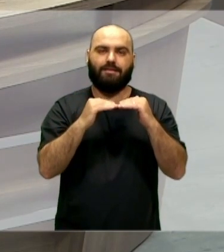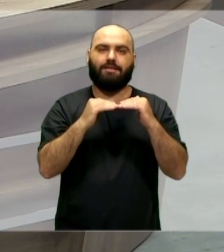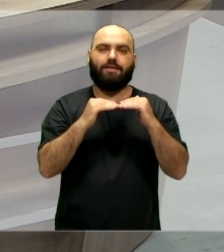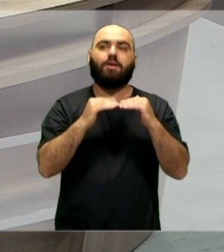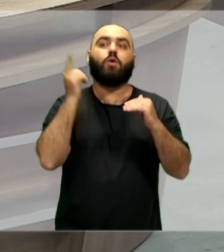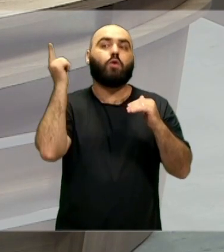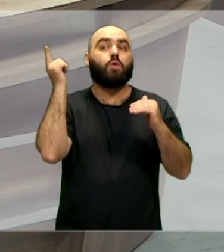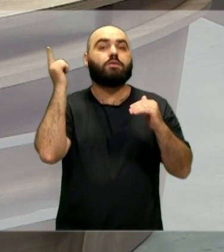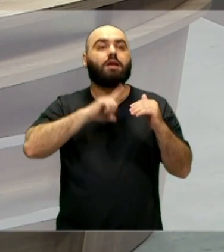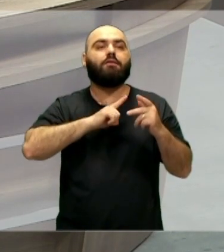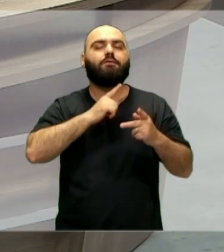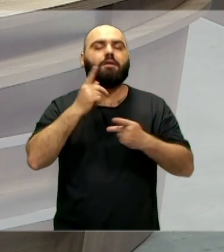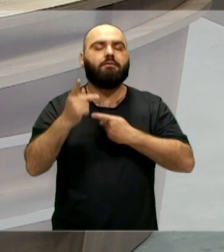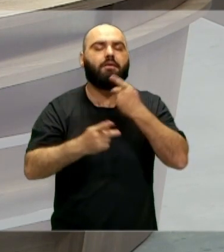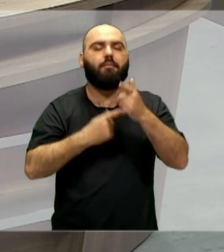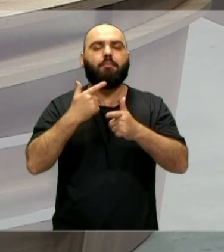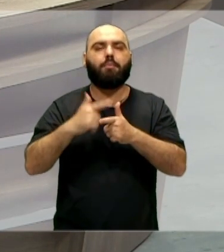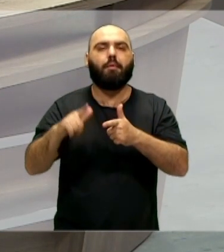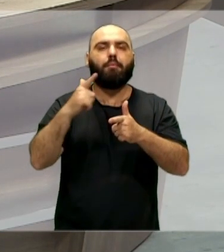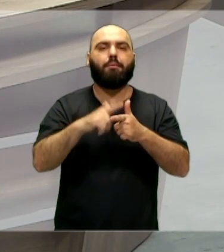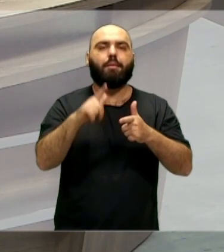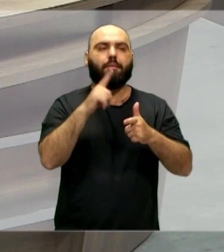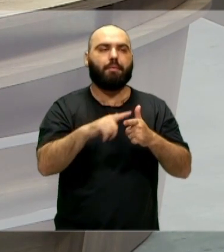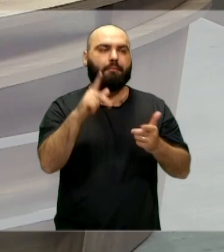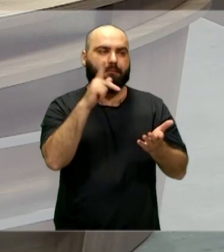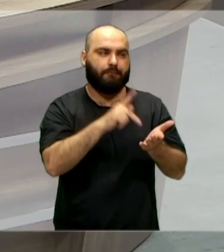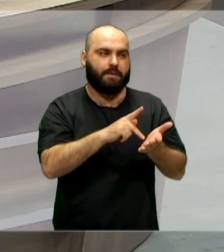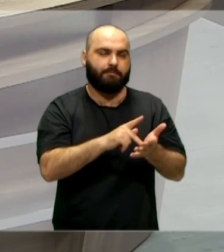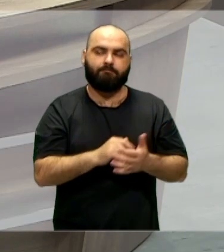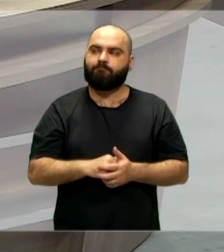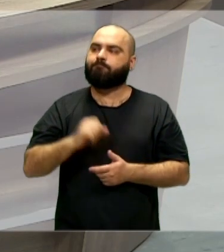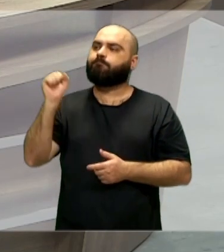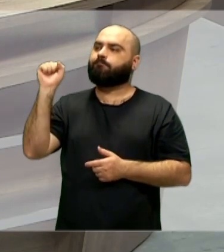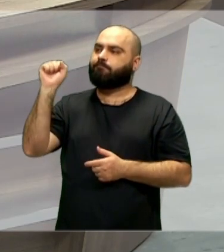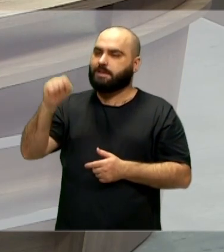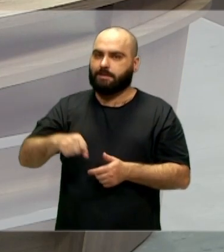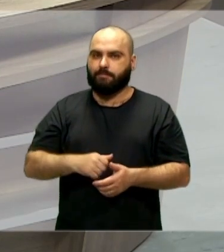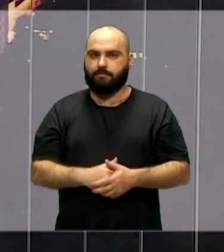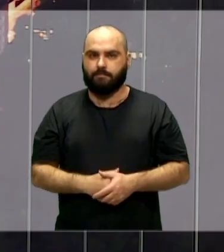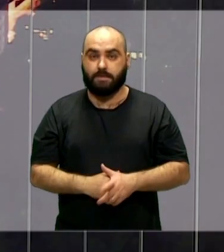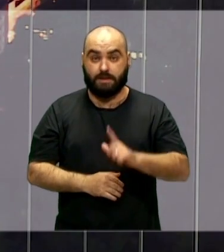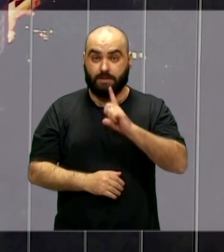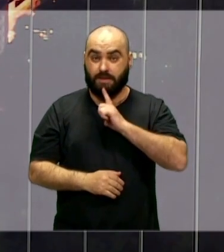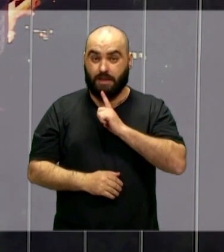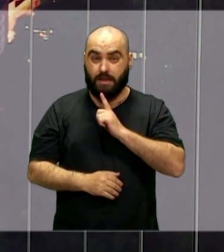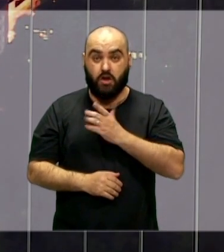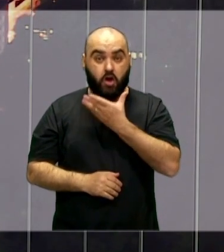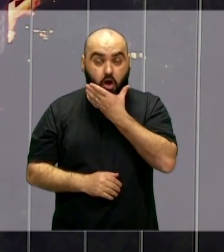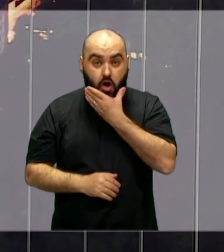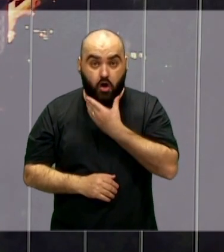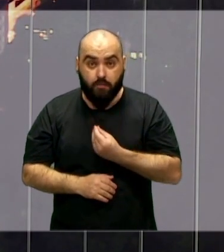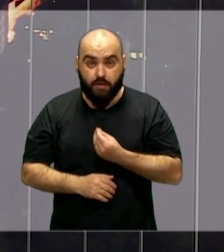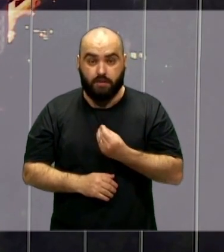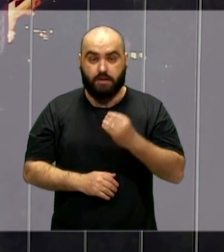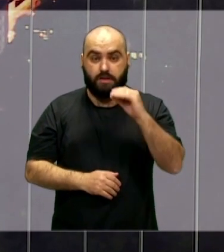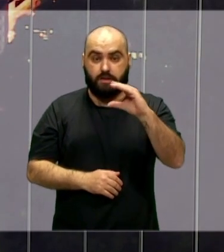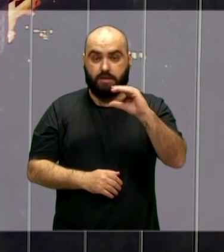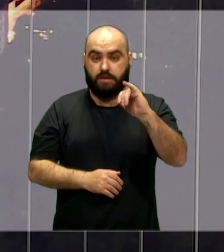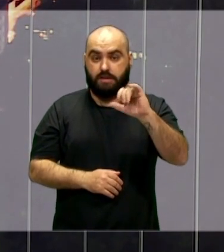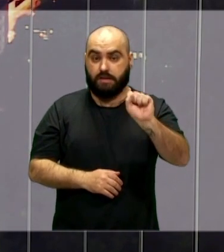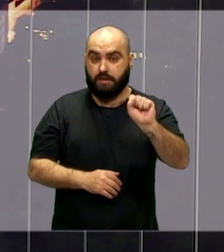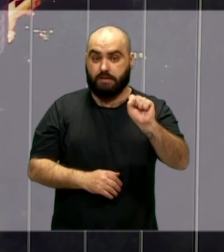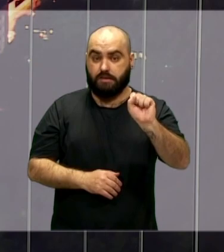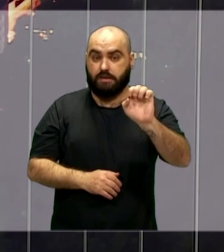dos seus problemas, né? E o interessante ainda que existem muitos homens cis, héteros que me